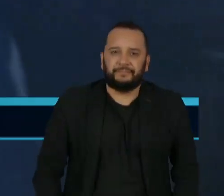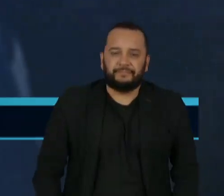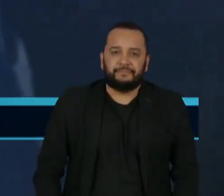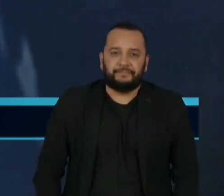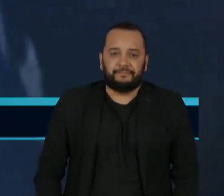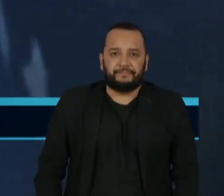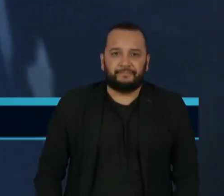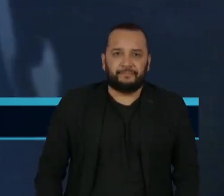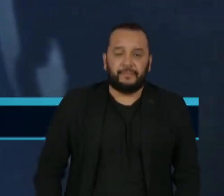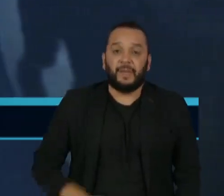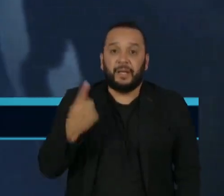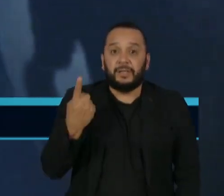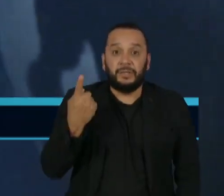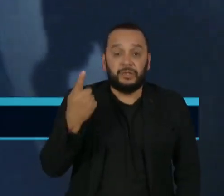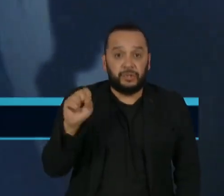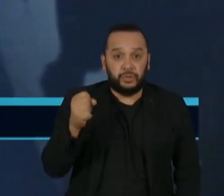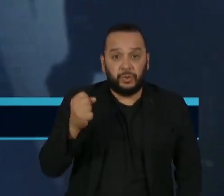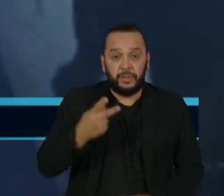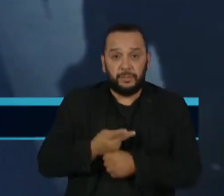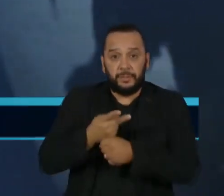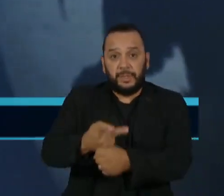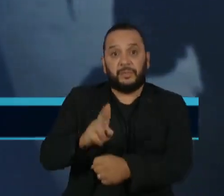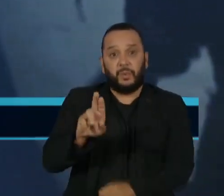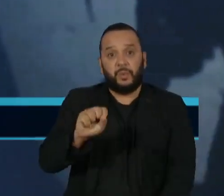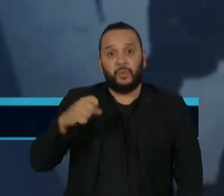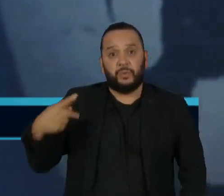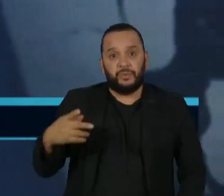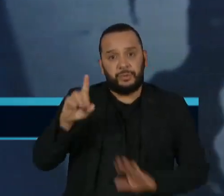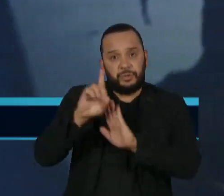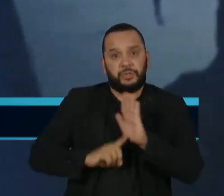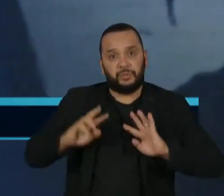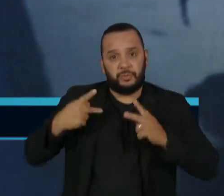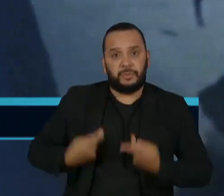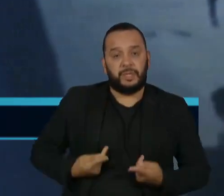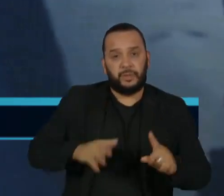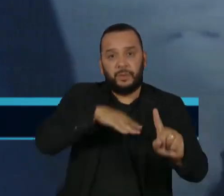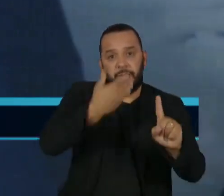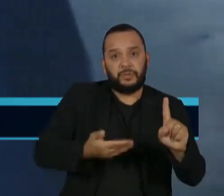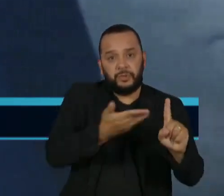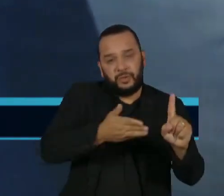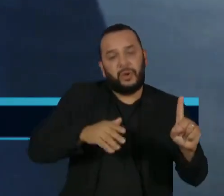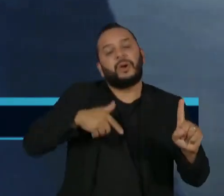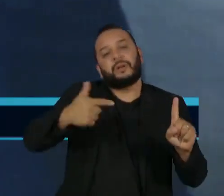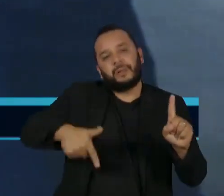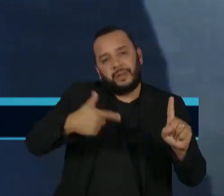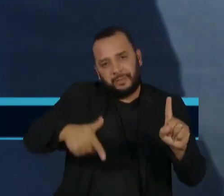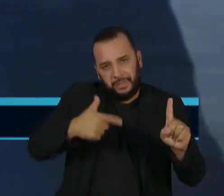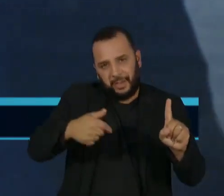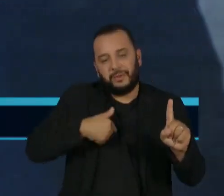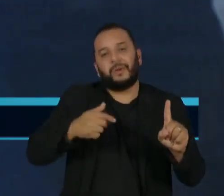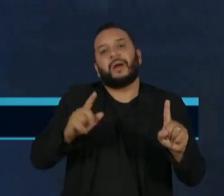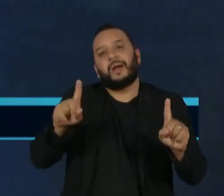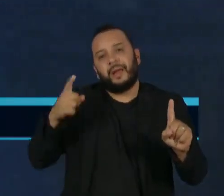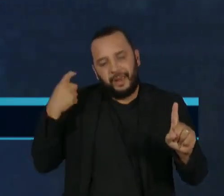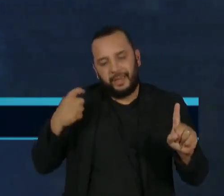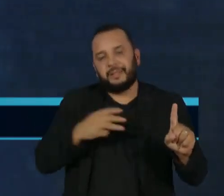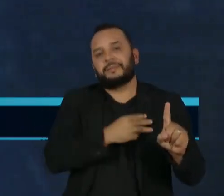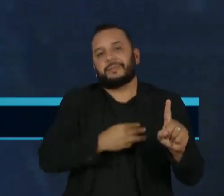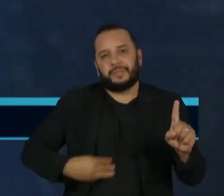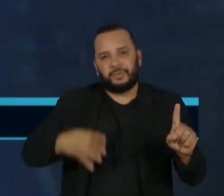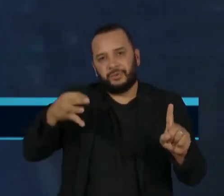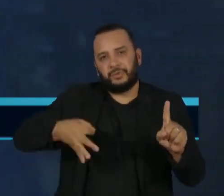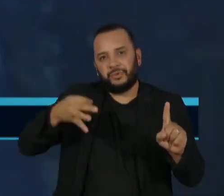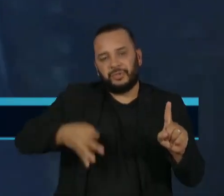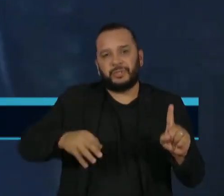a 18ª edição do prêmio USP de direitos humanos homenageou o trabalho do jurista e ex-ministro da justiça